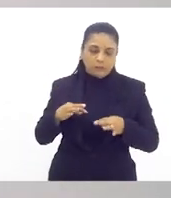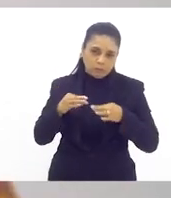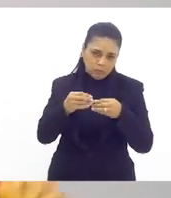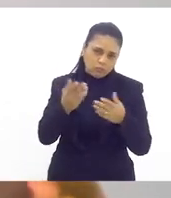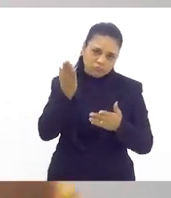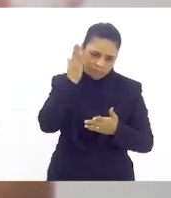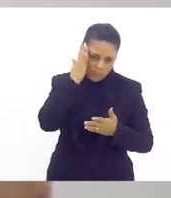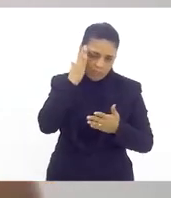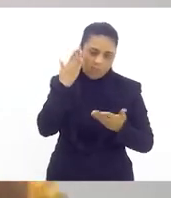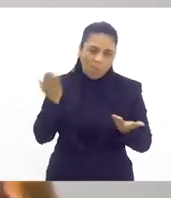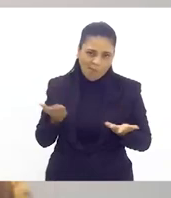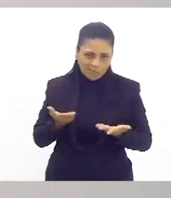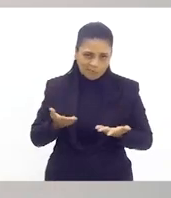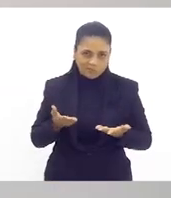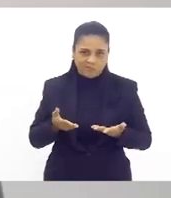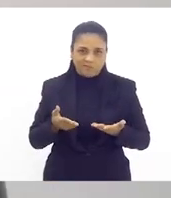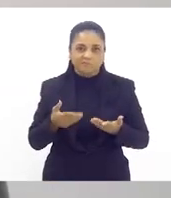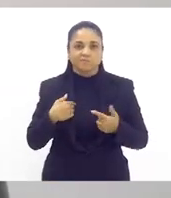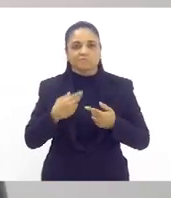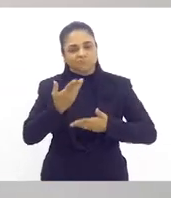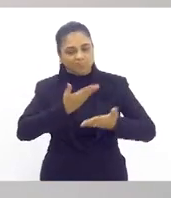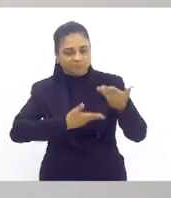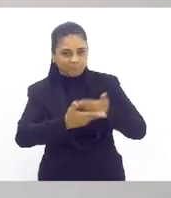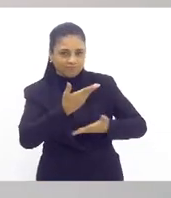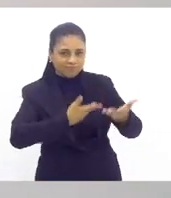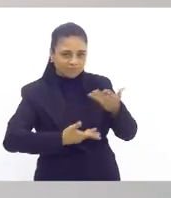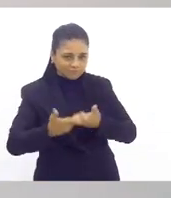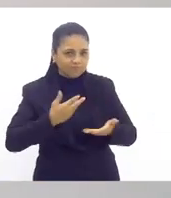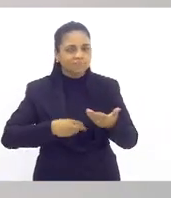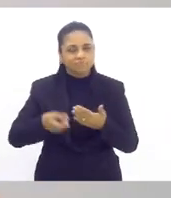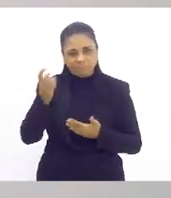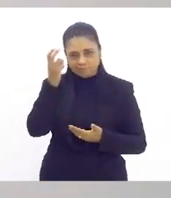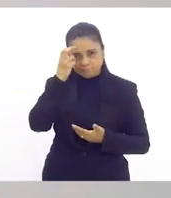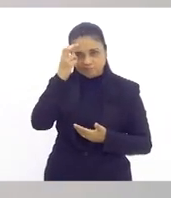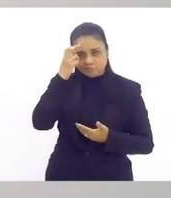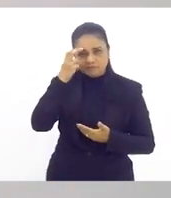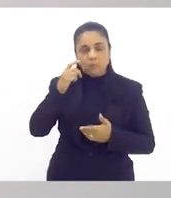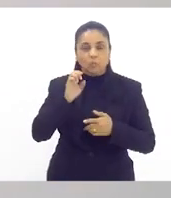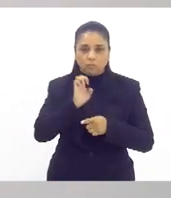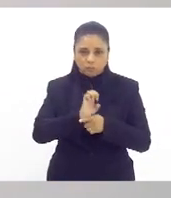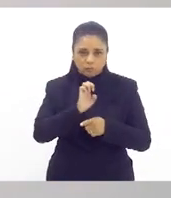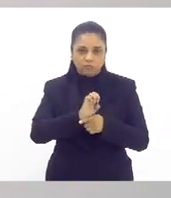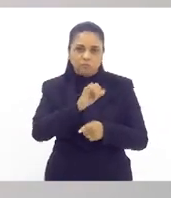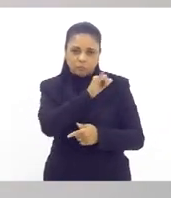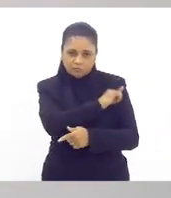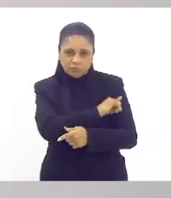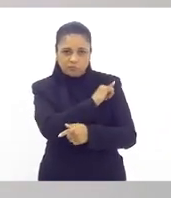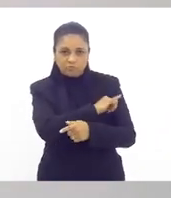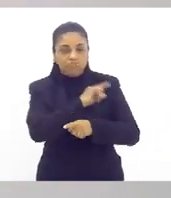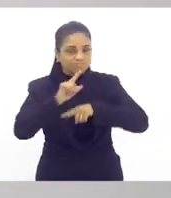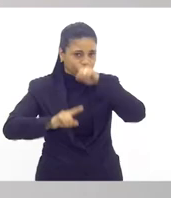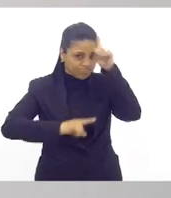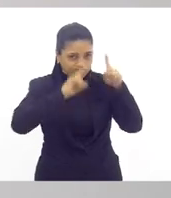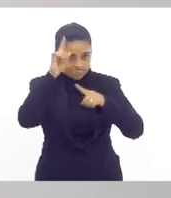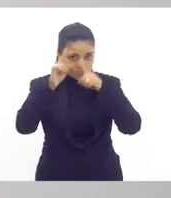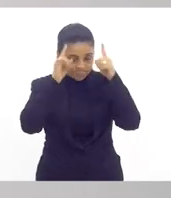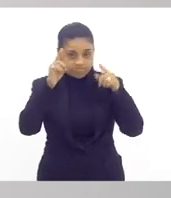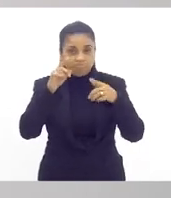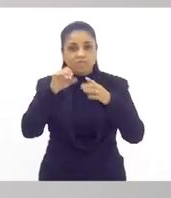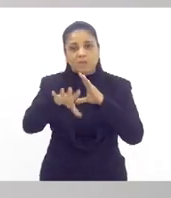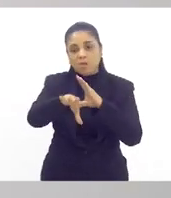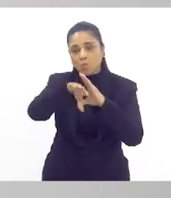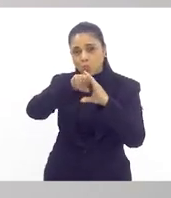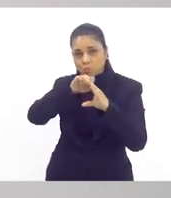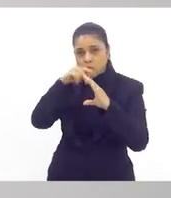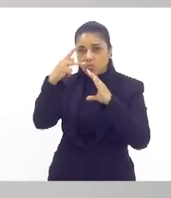sabemos que nos relacionamos com a cultura sabemos que o Paulo o estado do Rio de Janeiro é um grande Polo de produção audiovisual